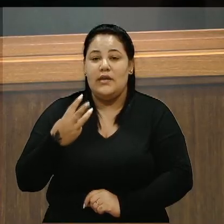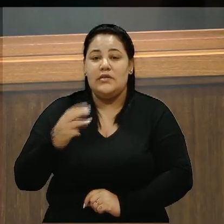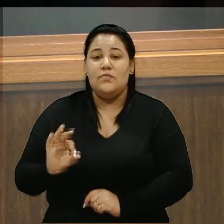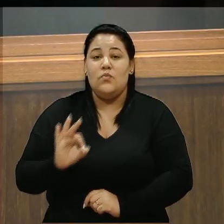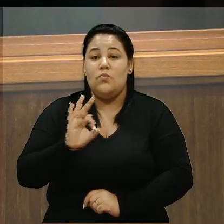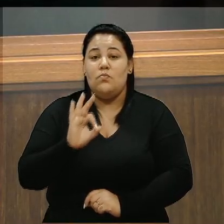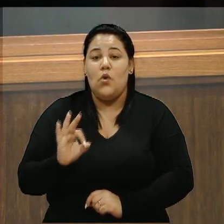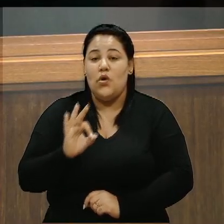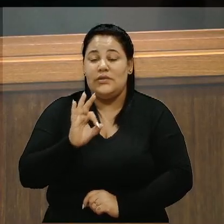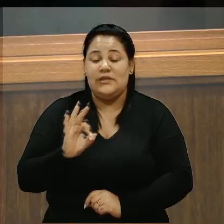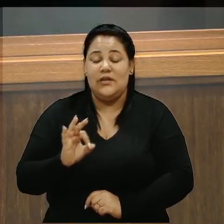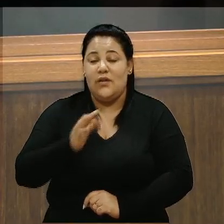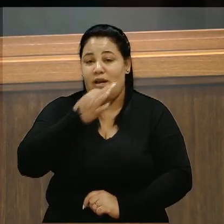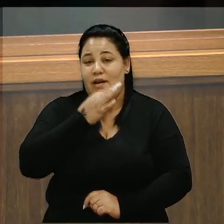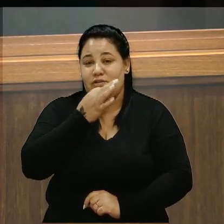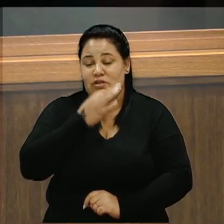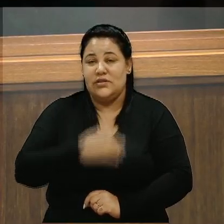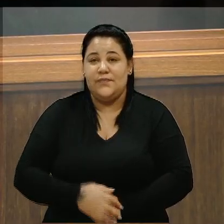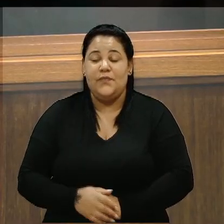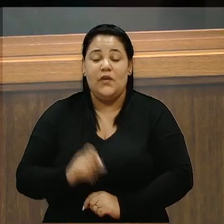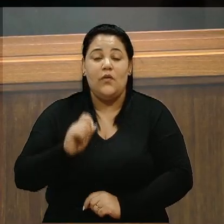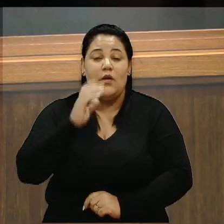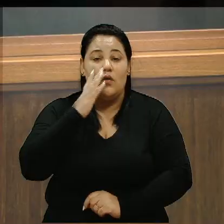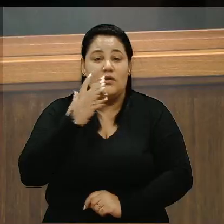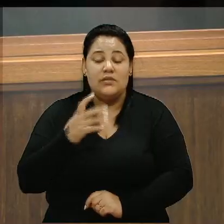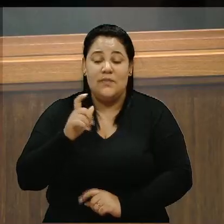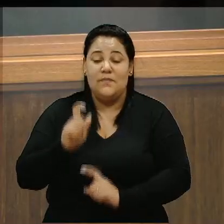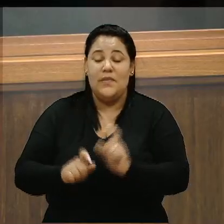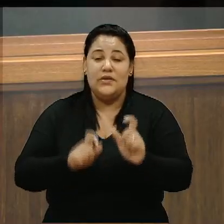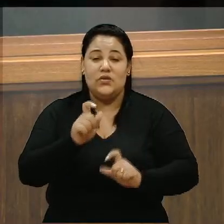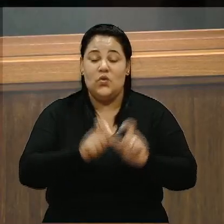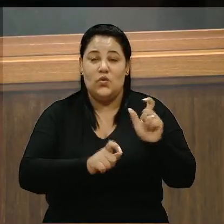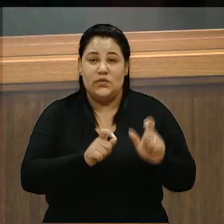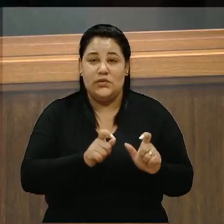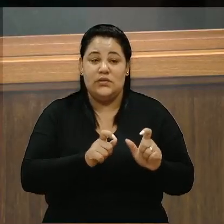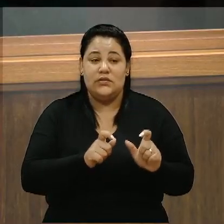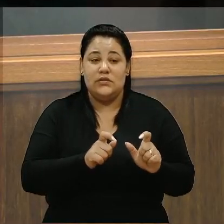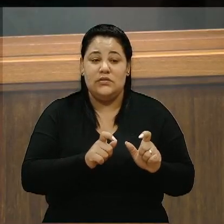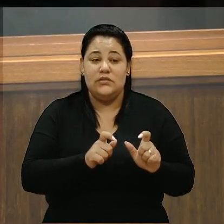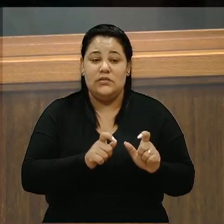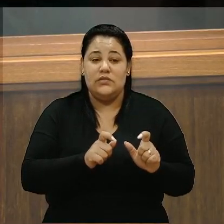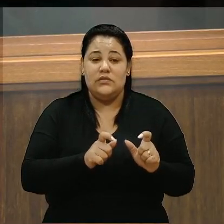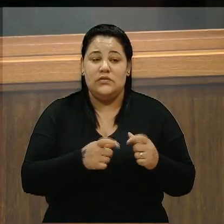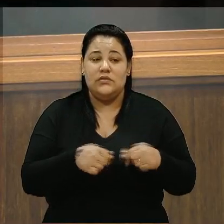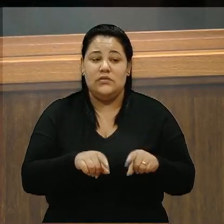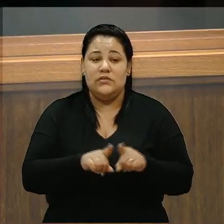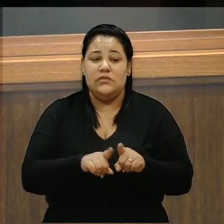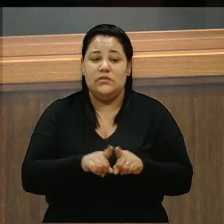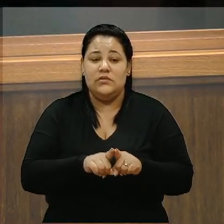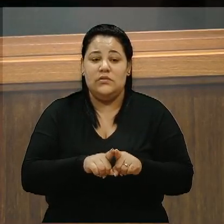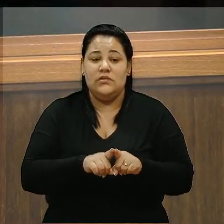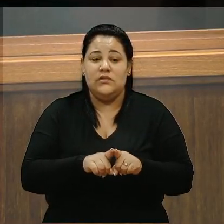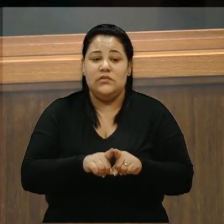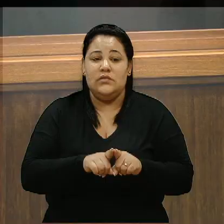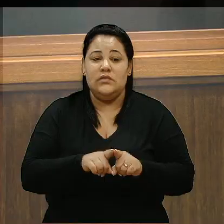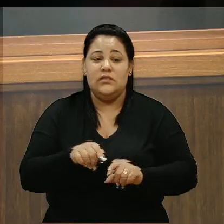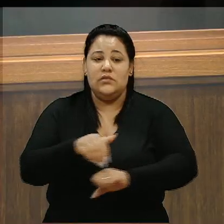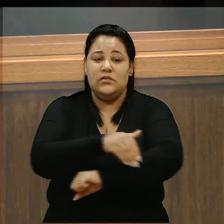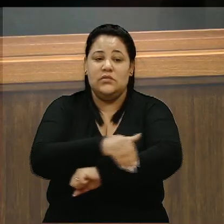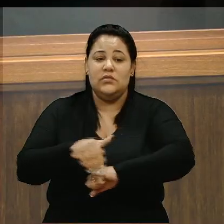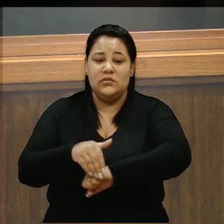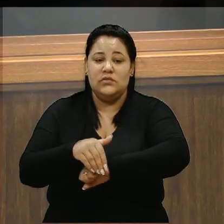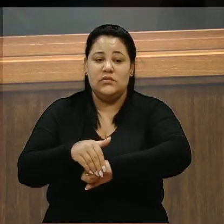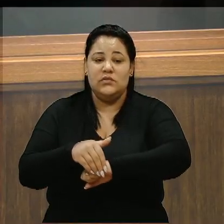63,43% em Caxias do Sul. Ou seja, pessoas que foram para a rua nos últimos anos, até